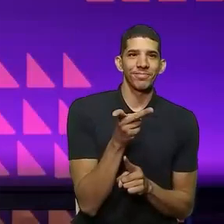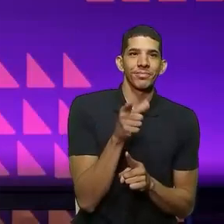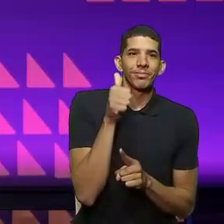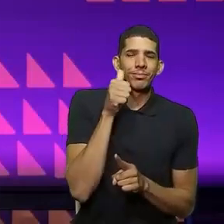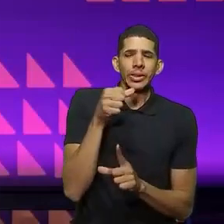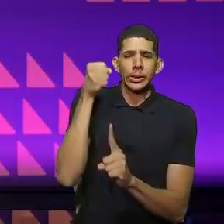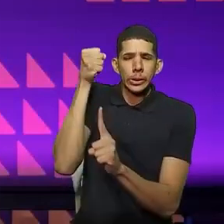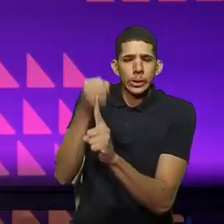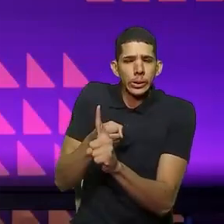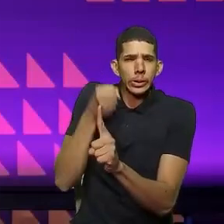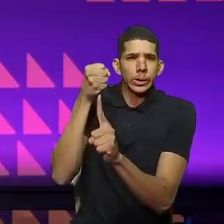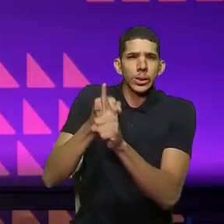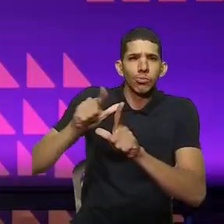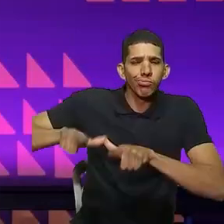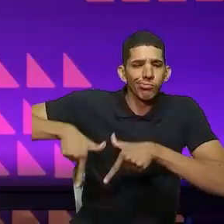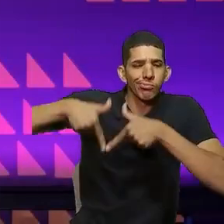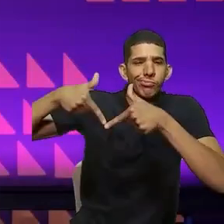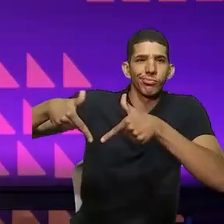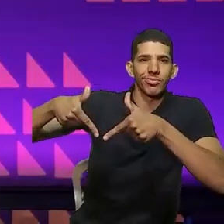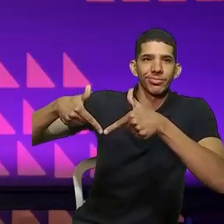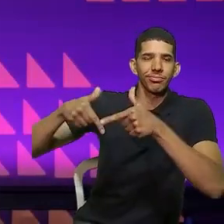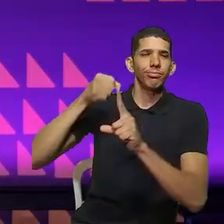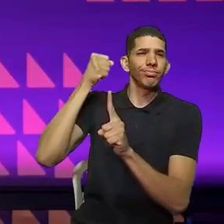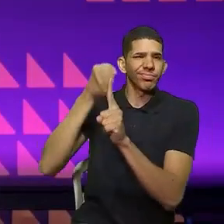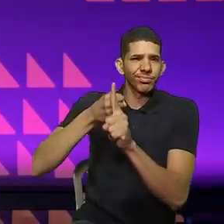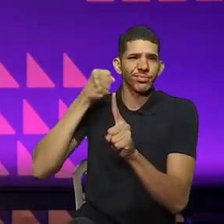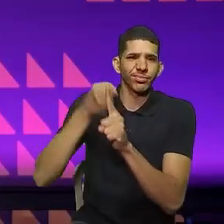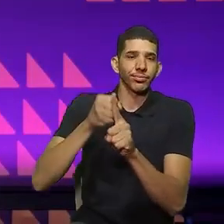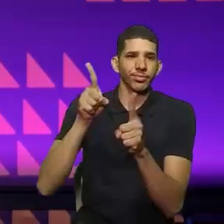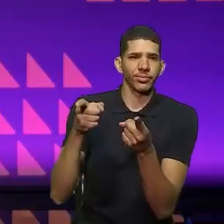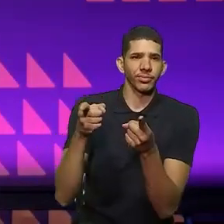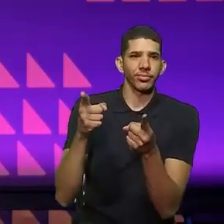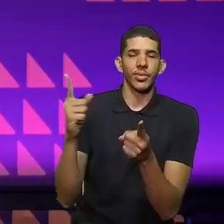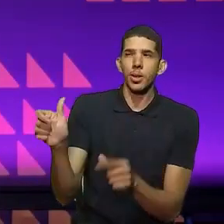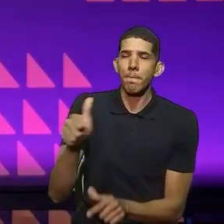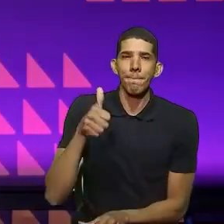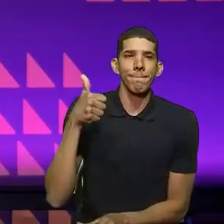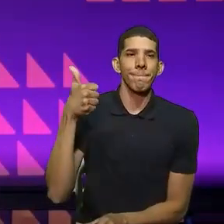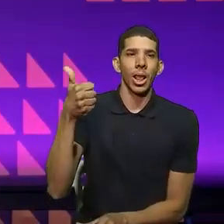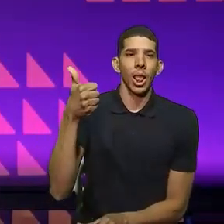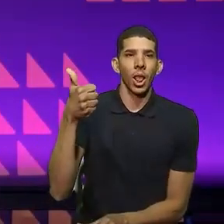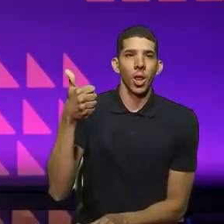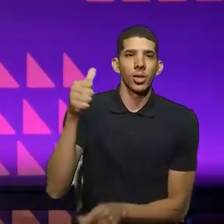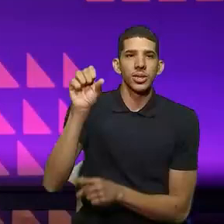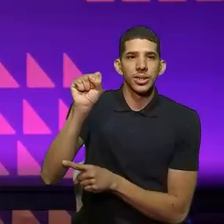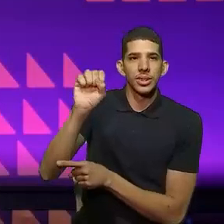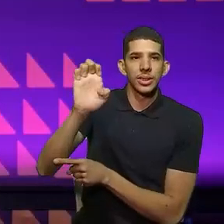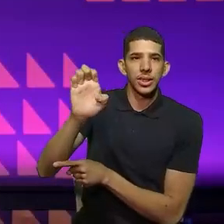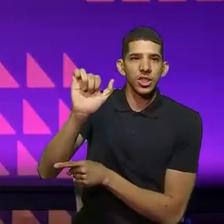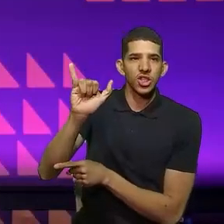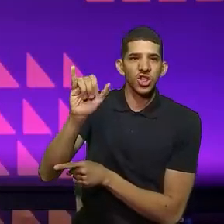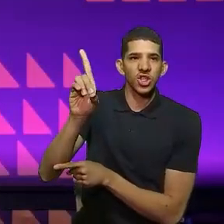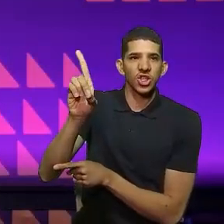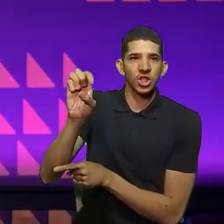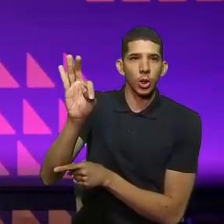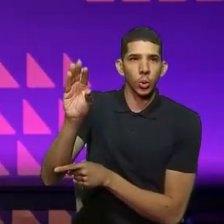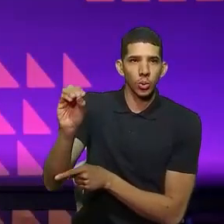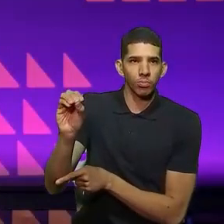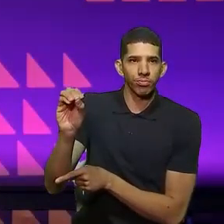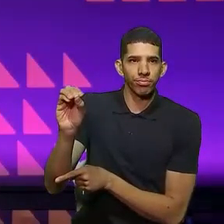luta, das letras, que estreia como escritora pela editora Palas, com o belíssimo